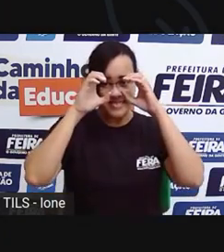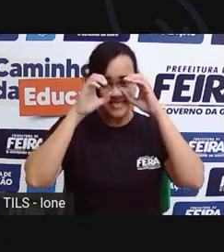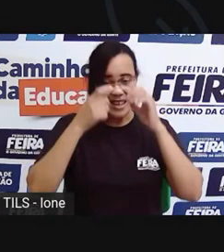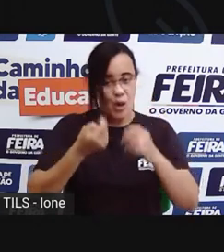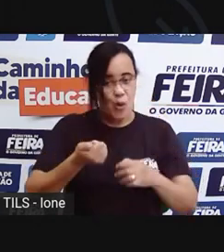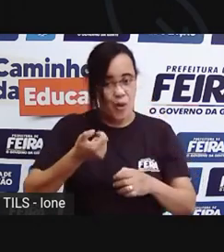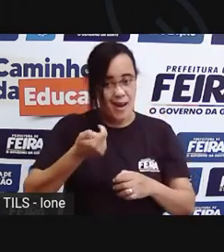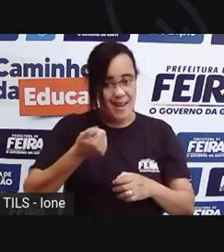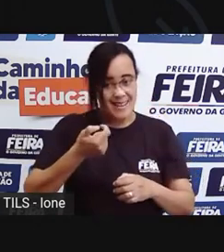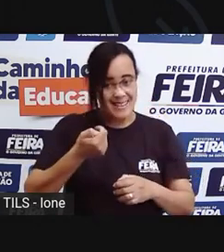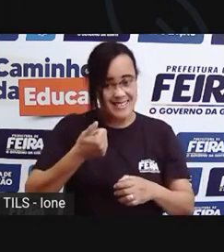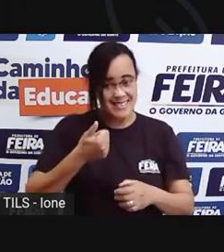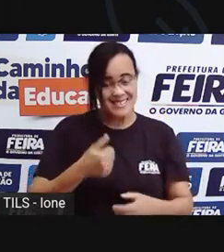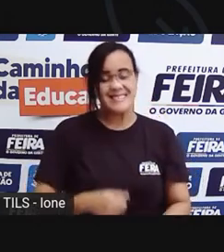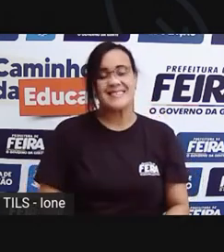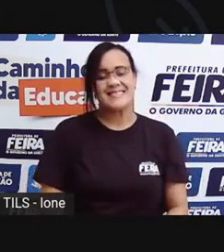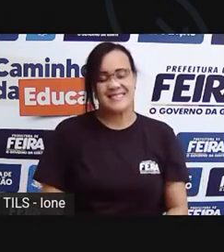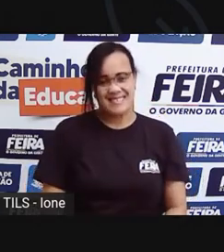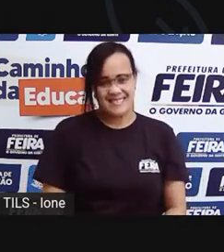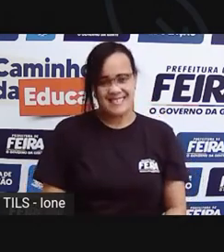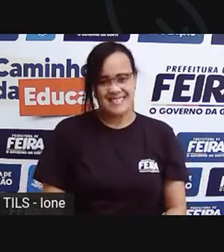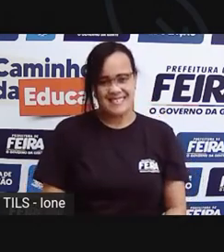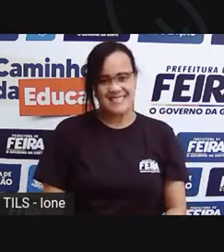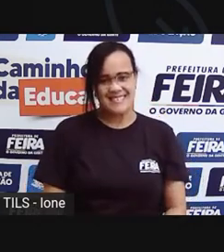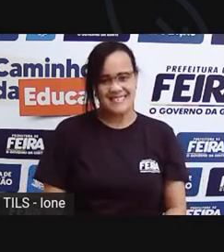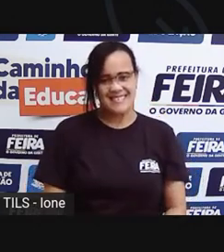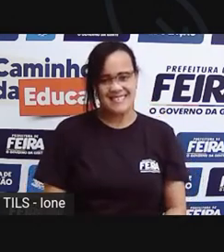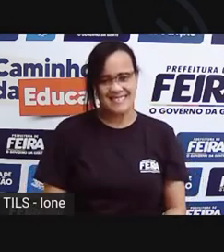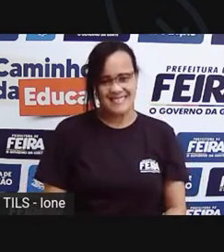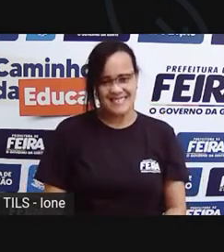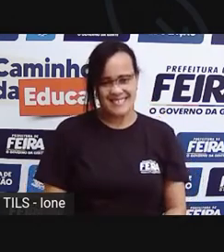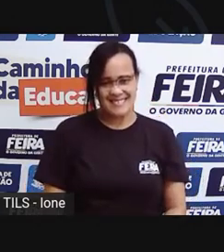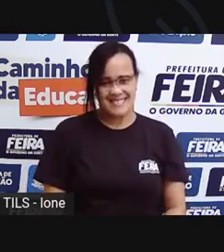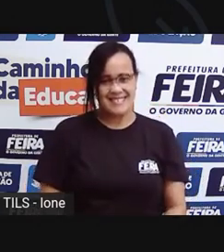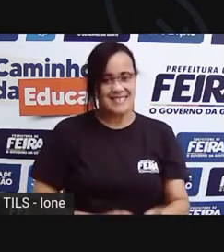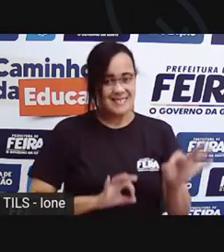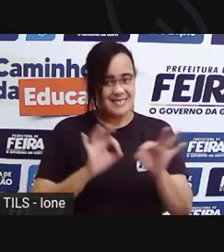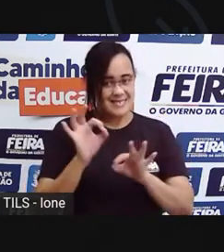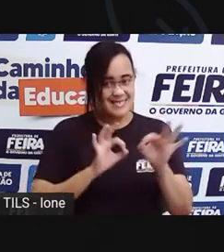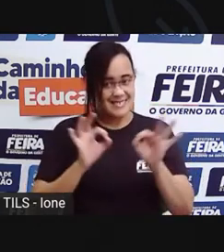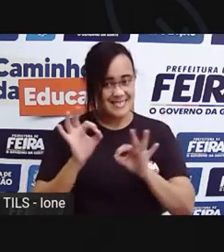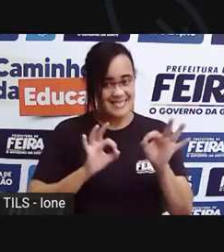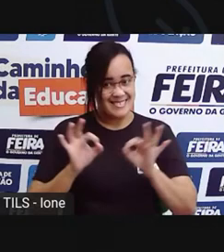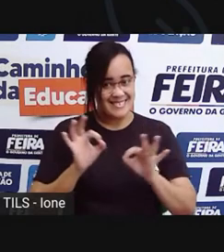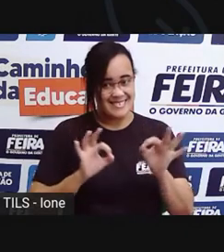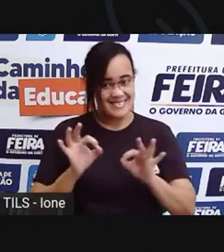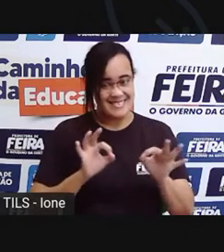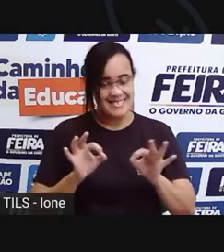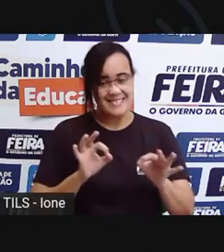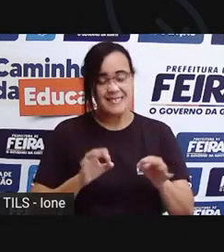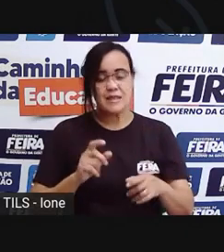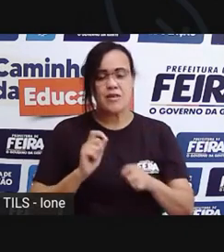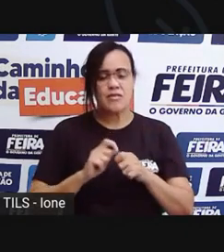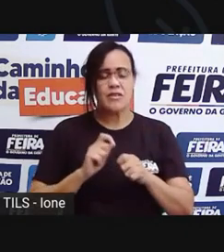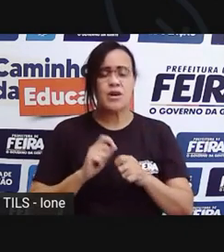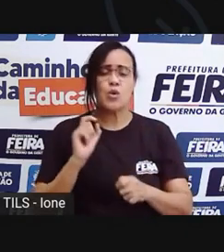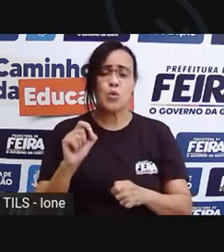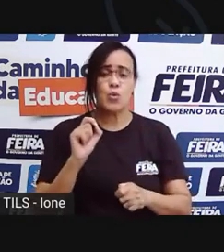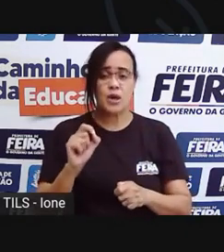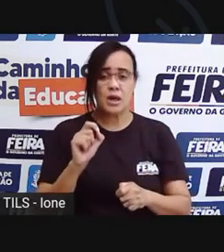vocês aí! Então eles já estão aqui, já está montadinho. O que é que a gente vai fazer agora? A gente vai